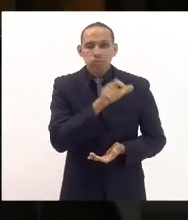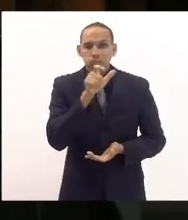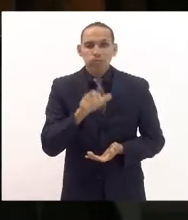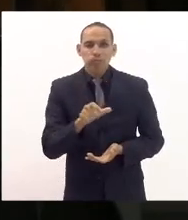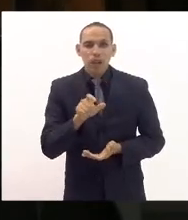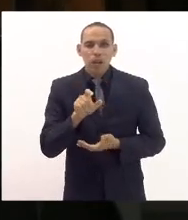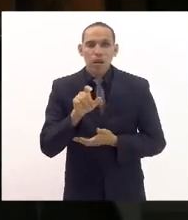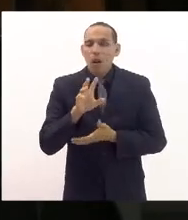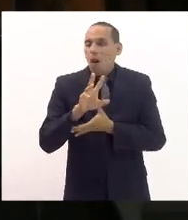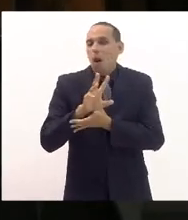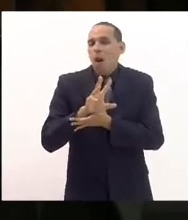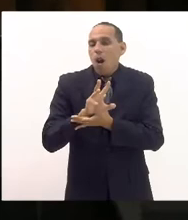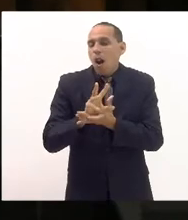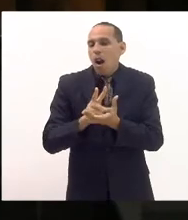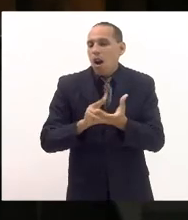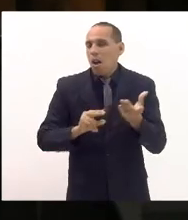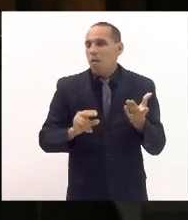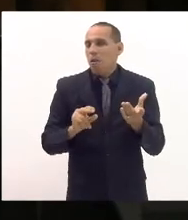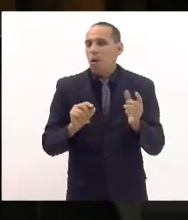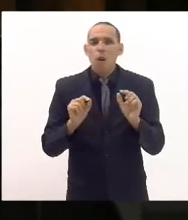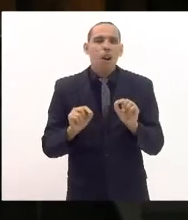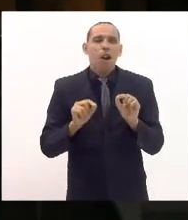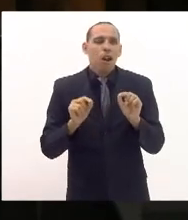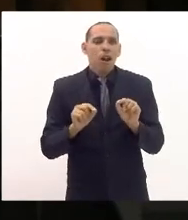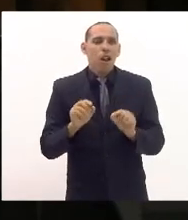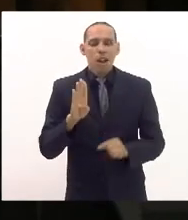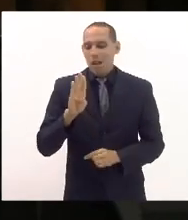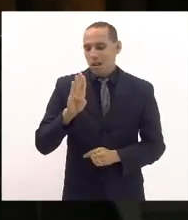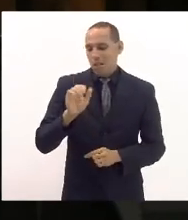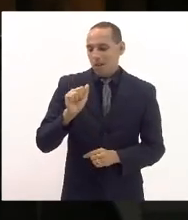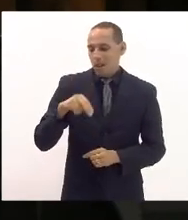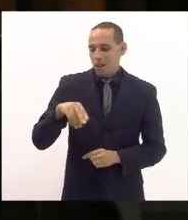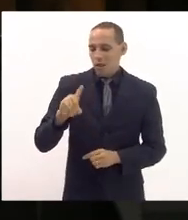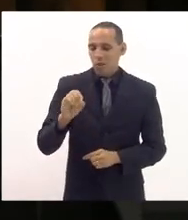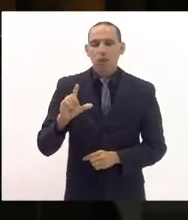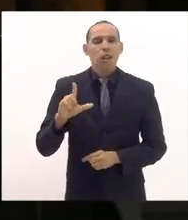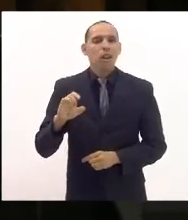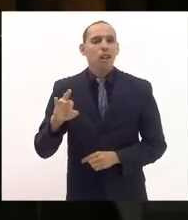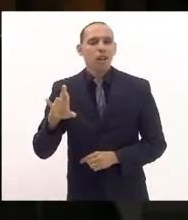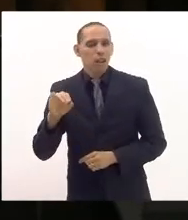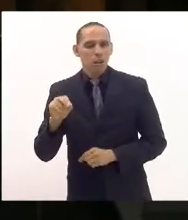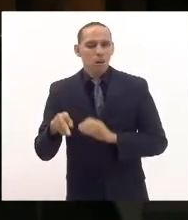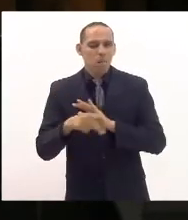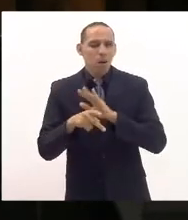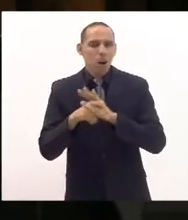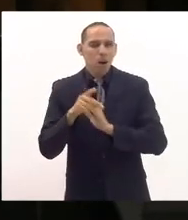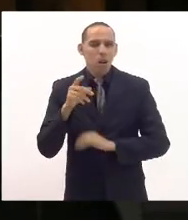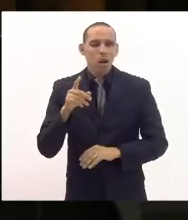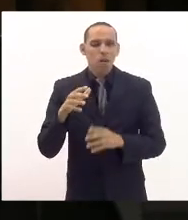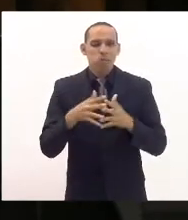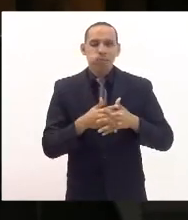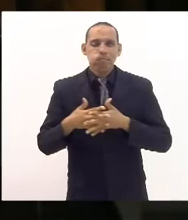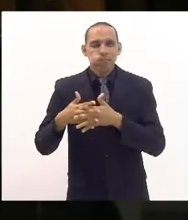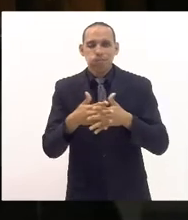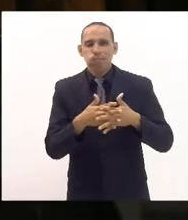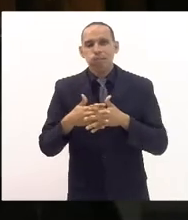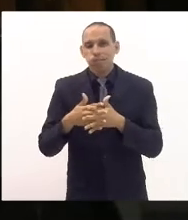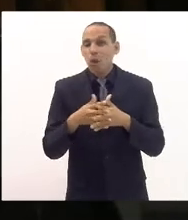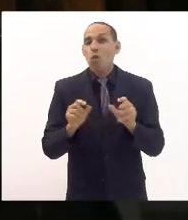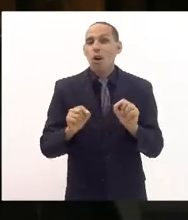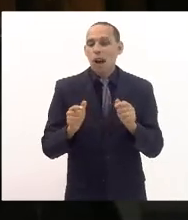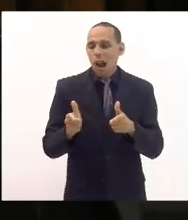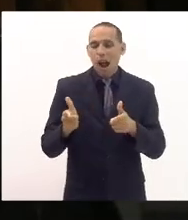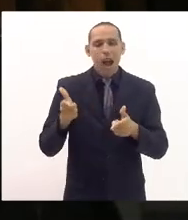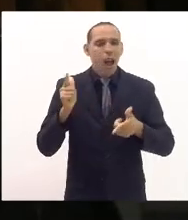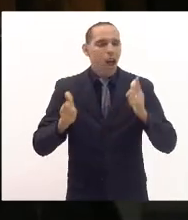inspiram também nos bandoleiros americanos para liberação das armas